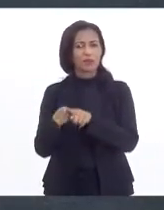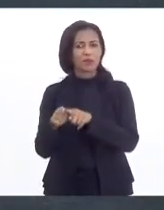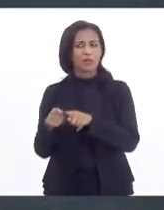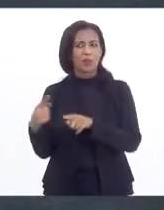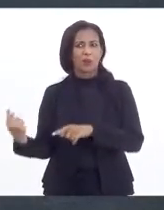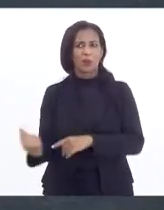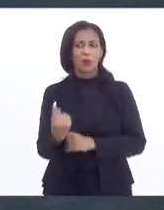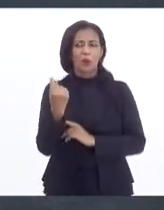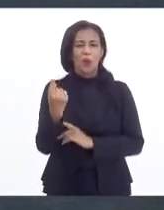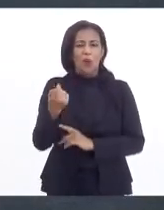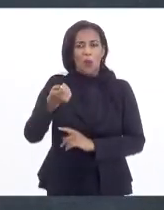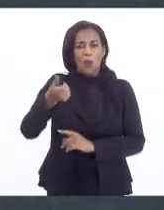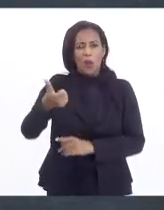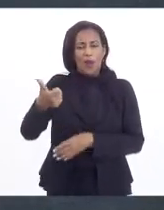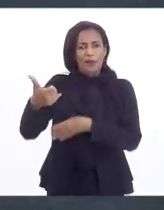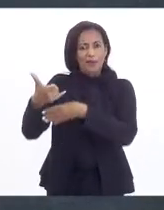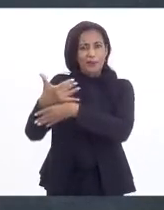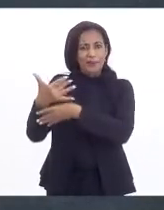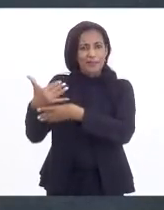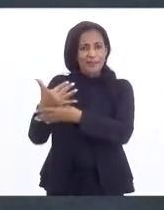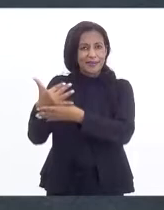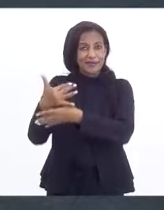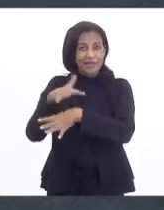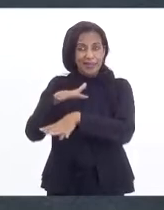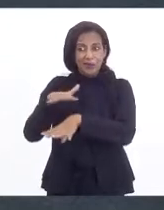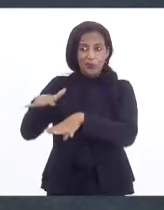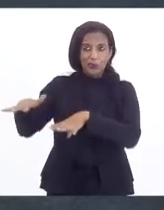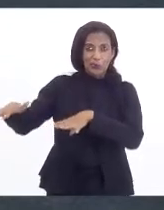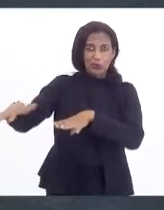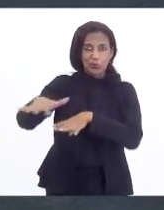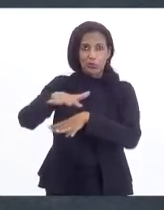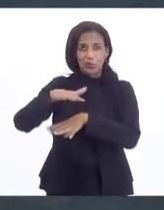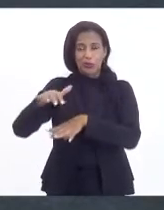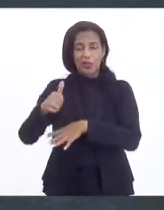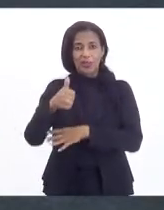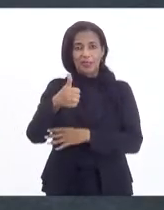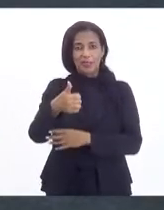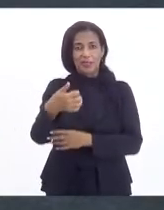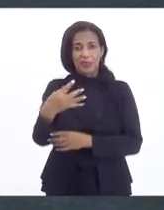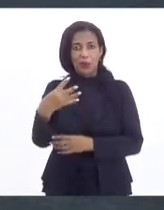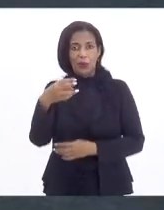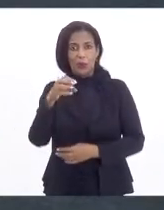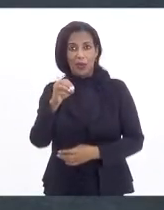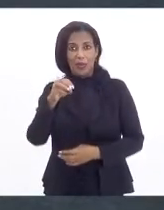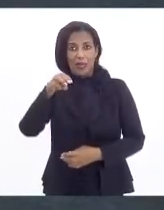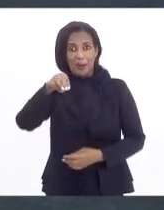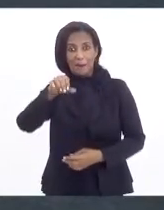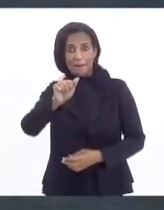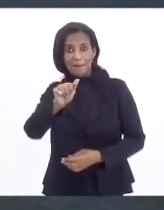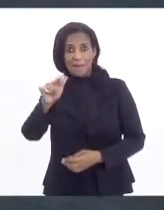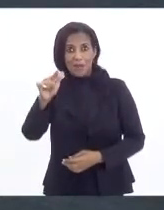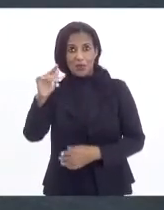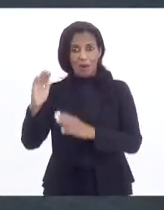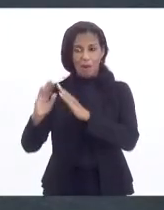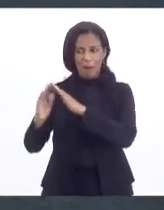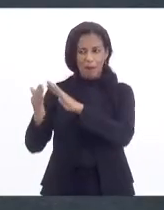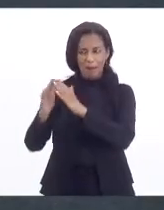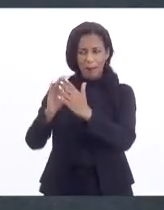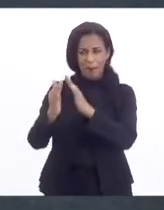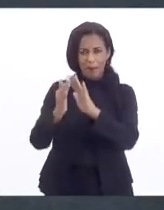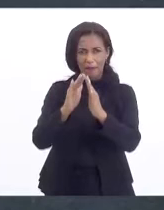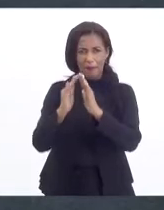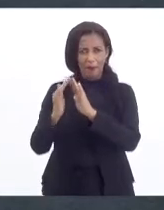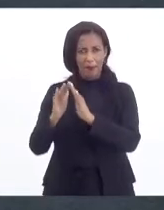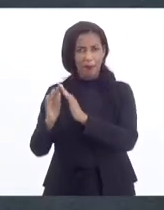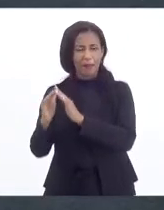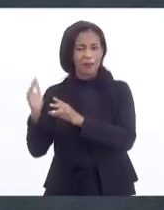das, quase uma cidade dentro da cidade do Rio de Janeiro, são 140 mil moradores, ter essa expectativa de